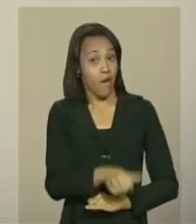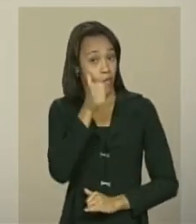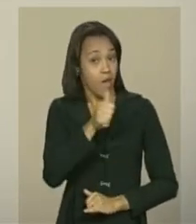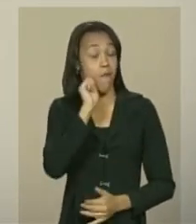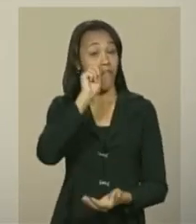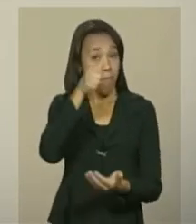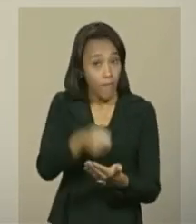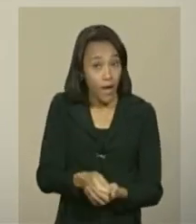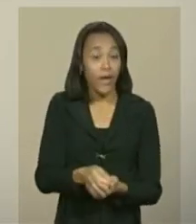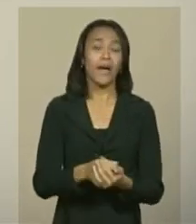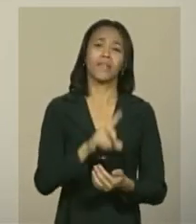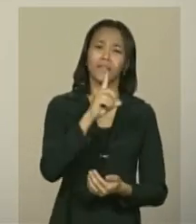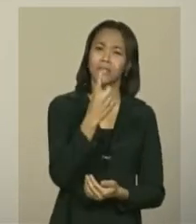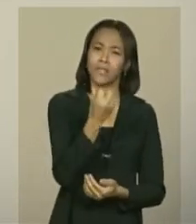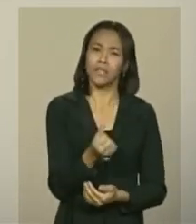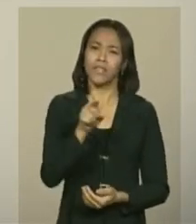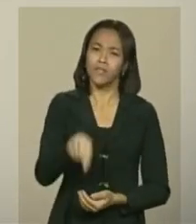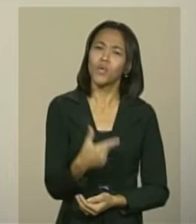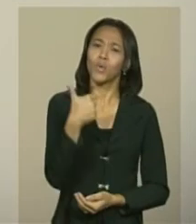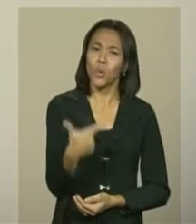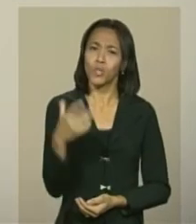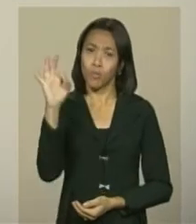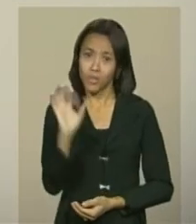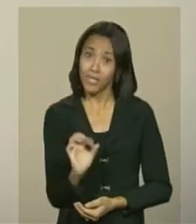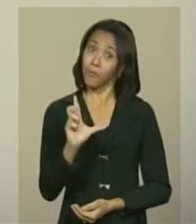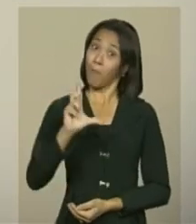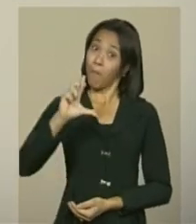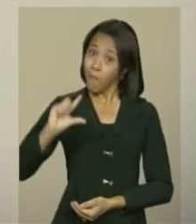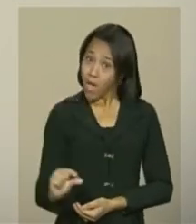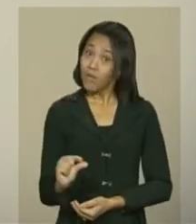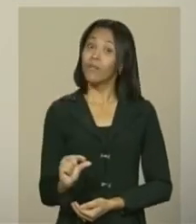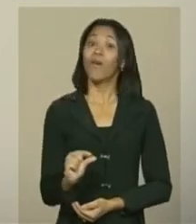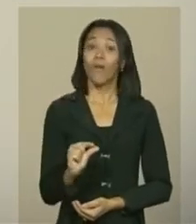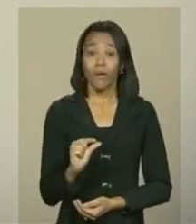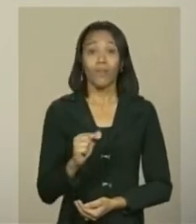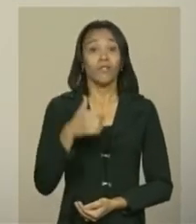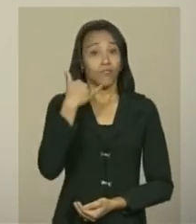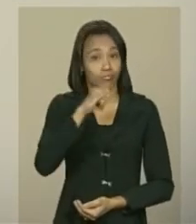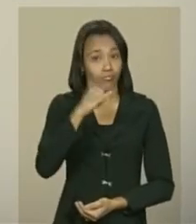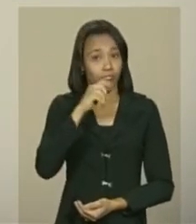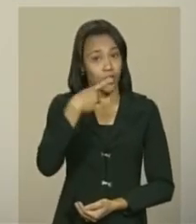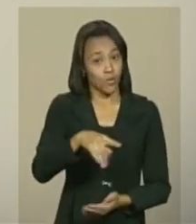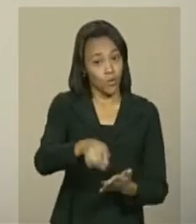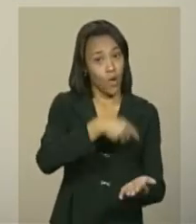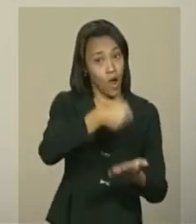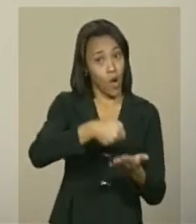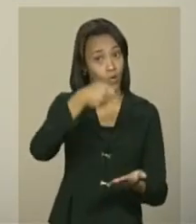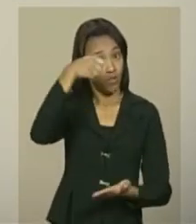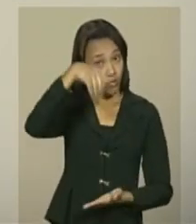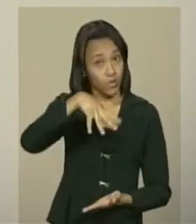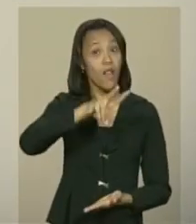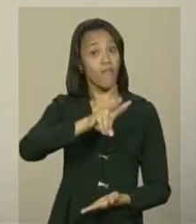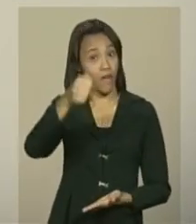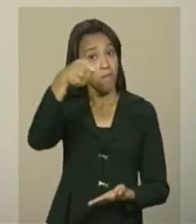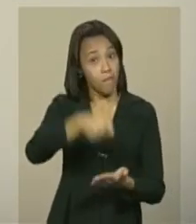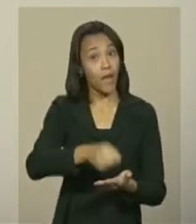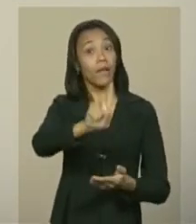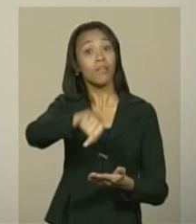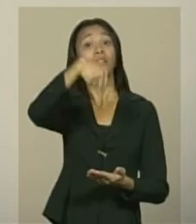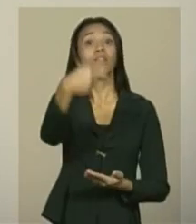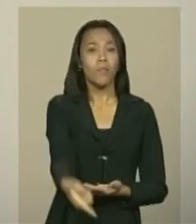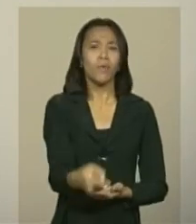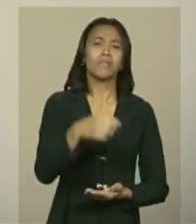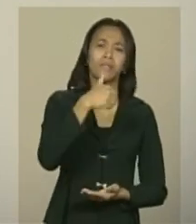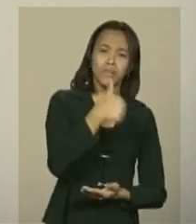pagar 16,2 em menos de energia na sua conta ela vai pagar então